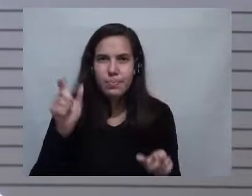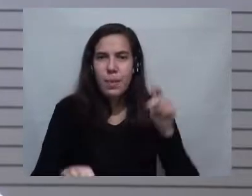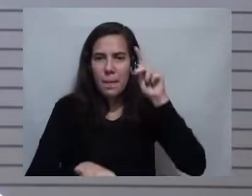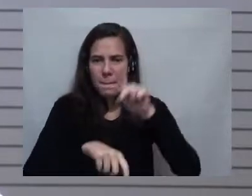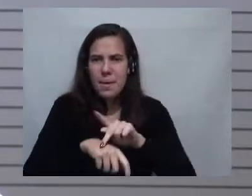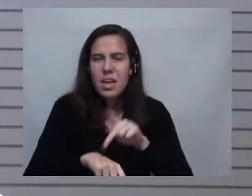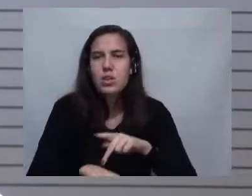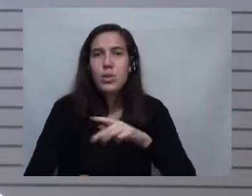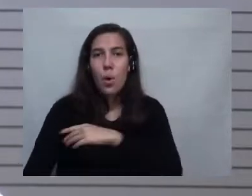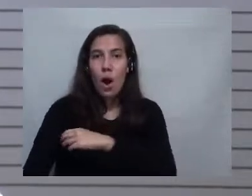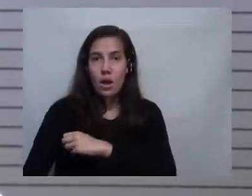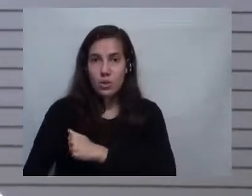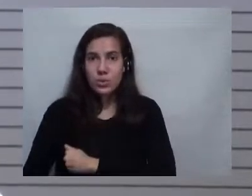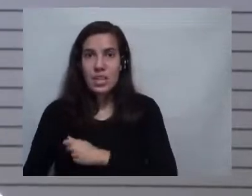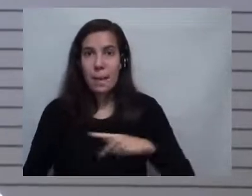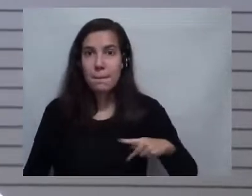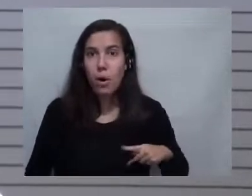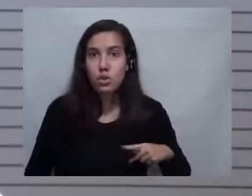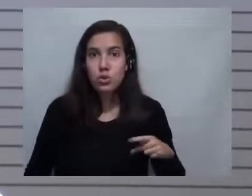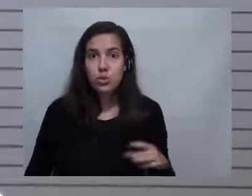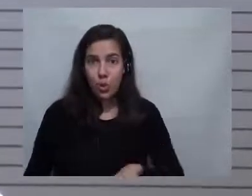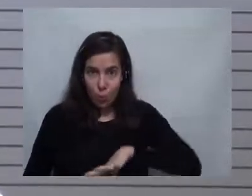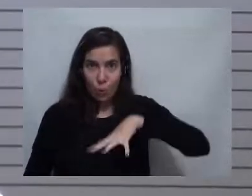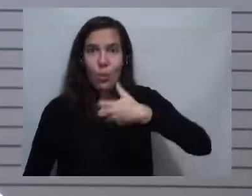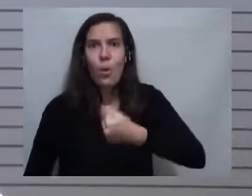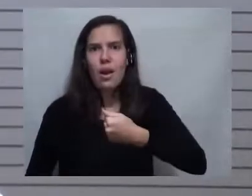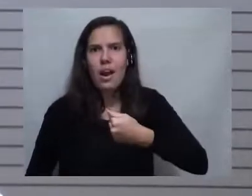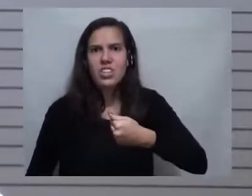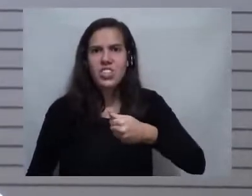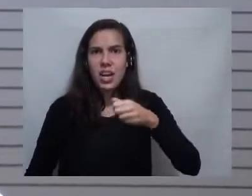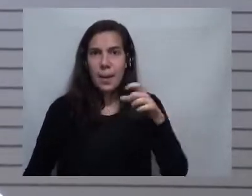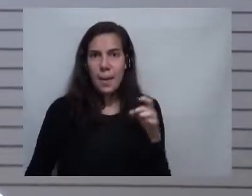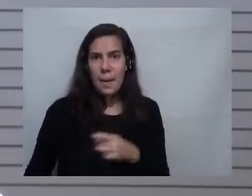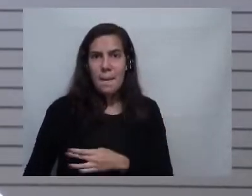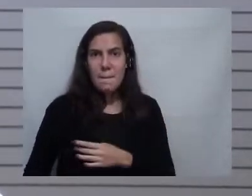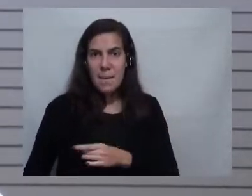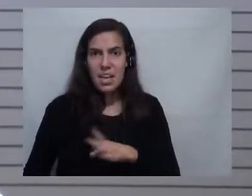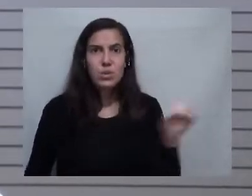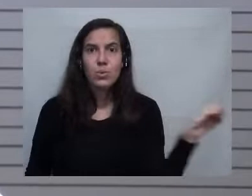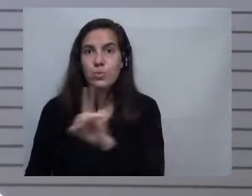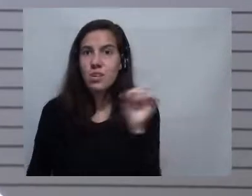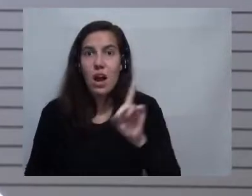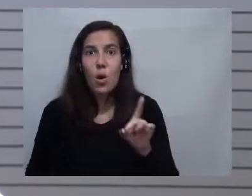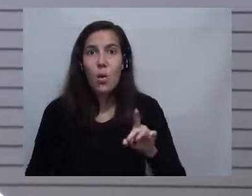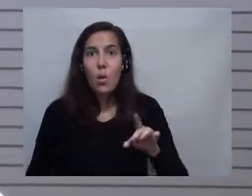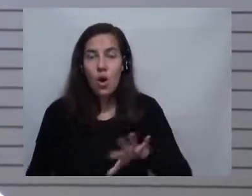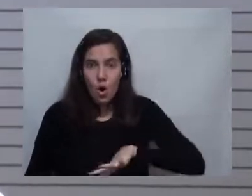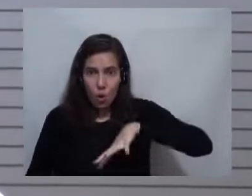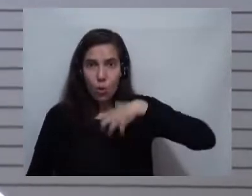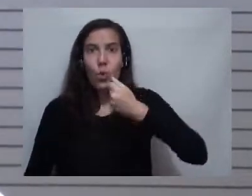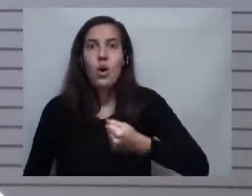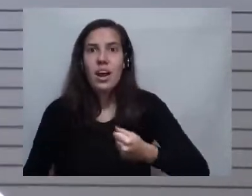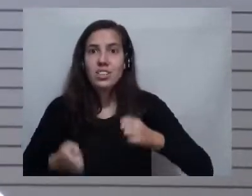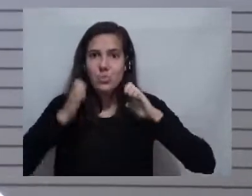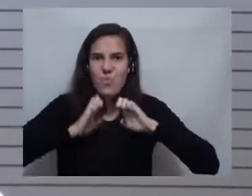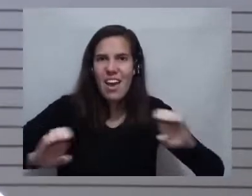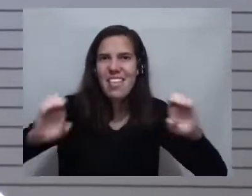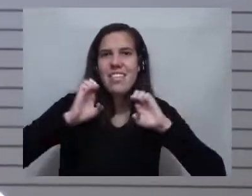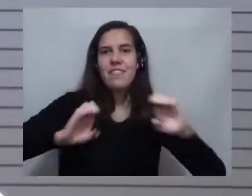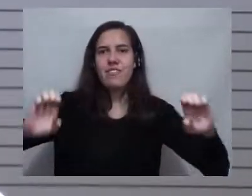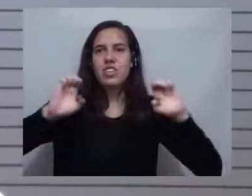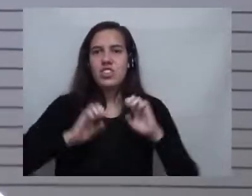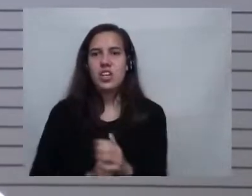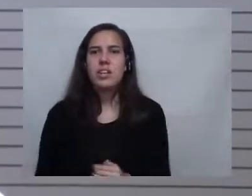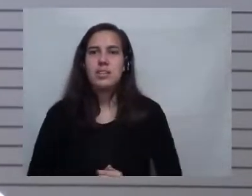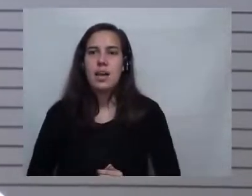mundo é porque onde havia uma suspeita de que era uma seita